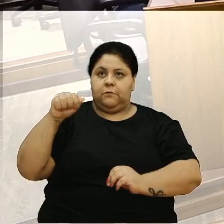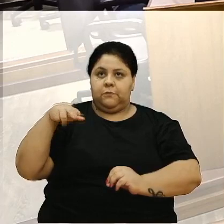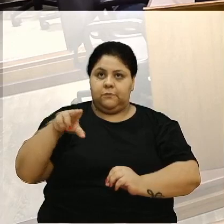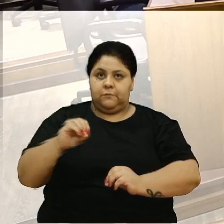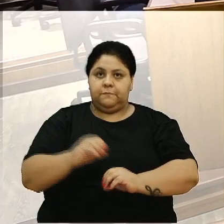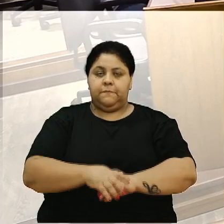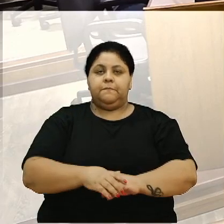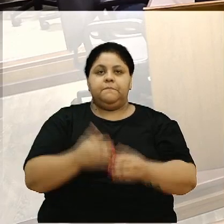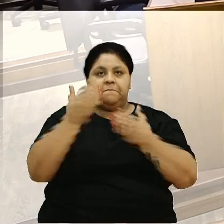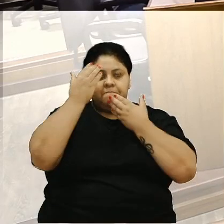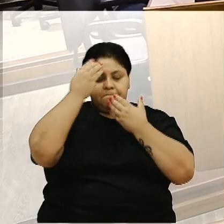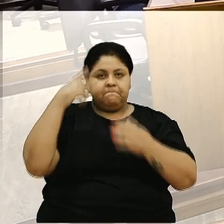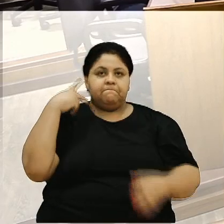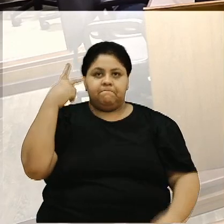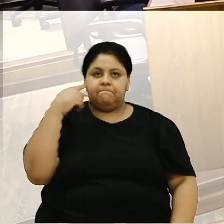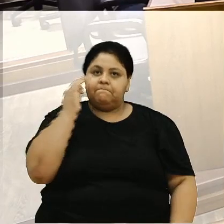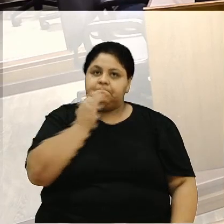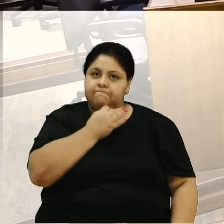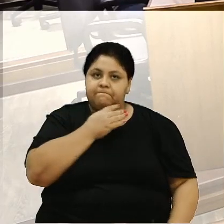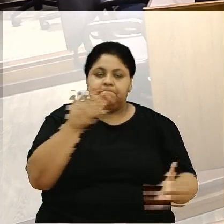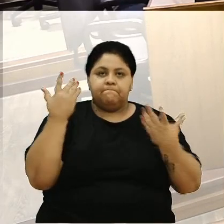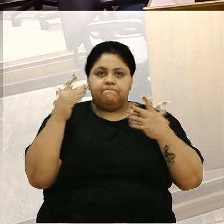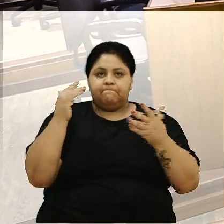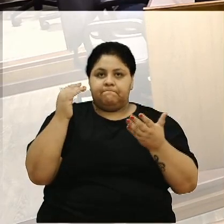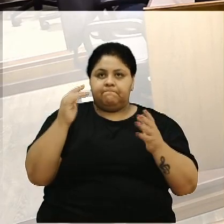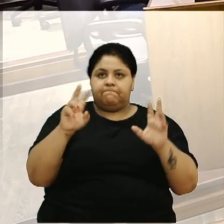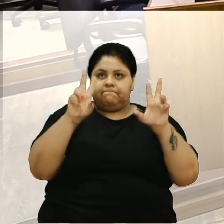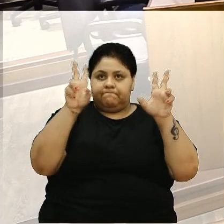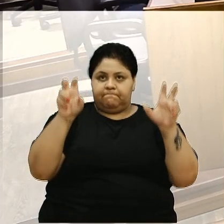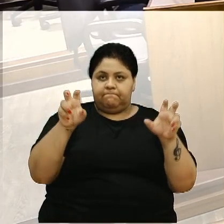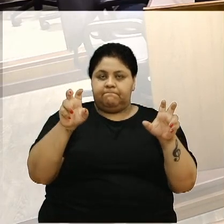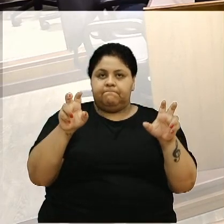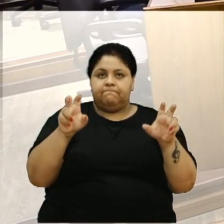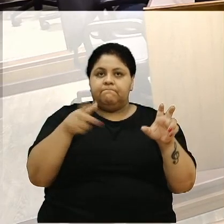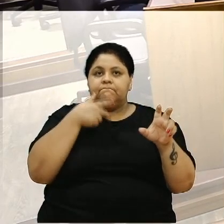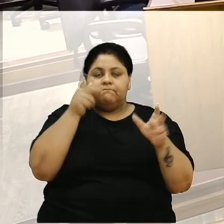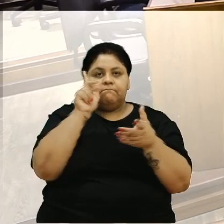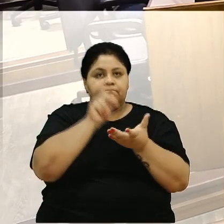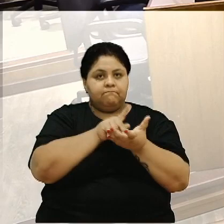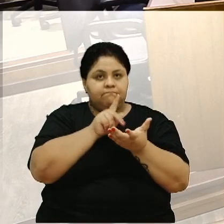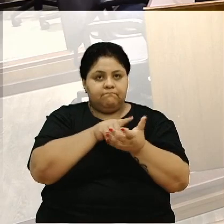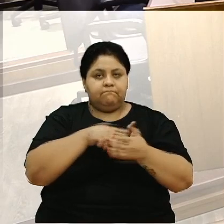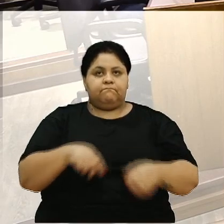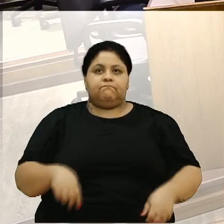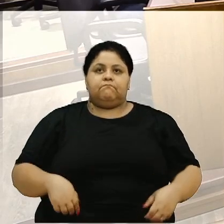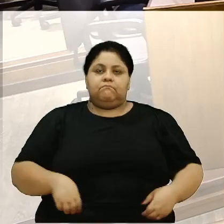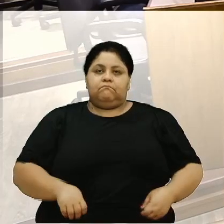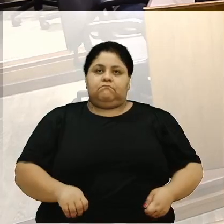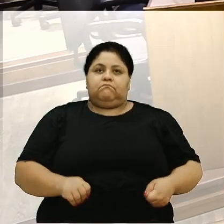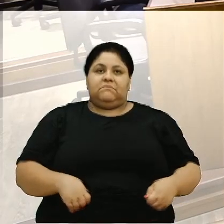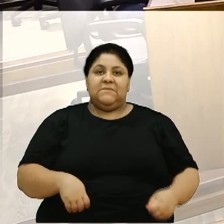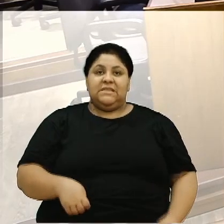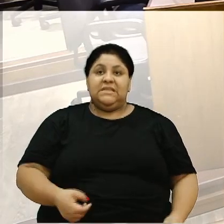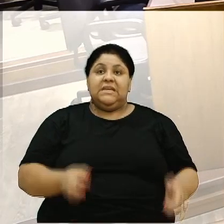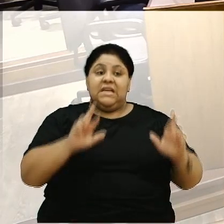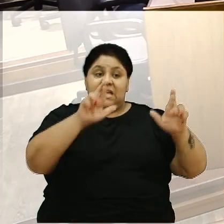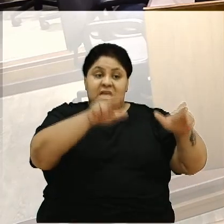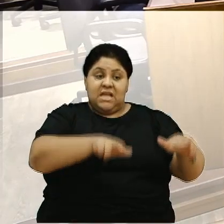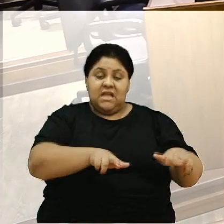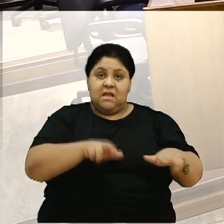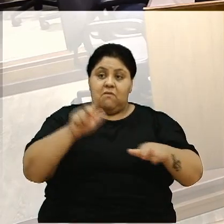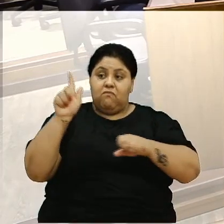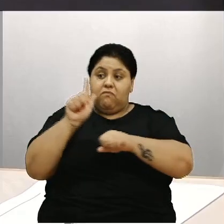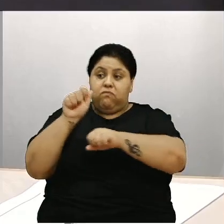Muito obrigado, vereadora. Parabéns pelo tema proposto aí, que a senhora traz. De fato, né, sim, aquela região de Galópolis ainda inspira